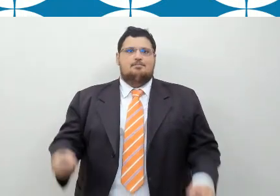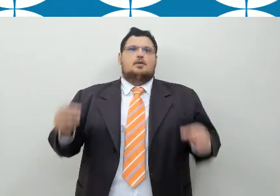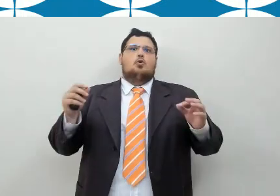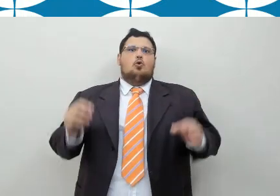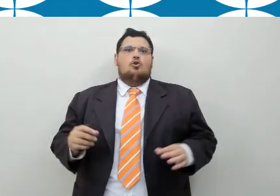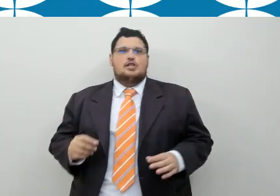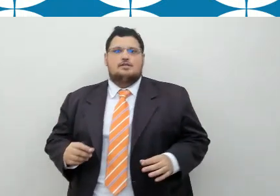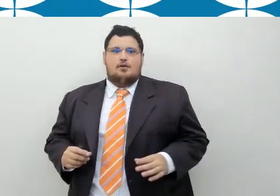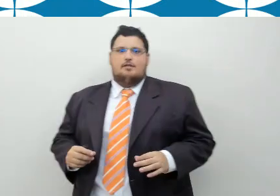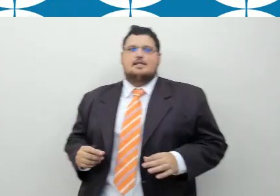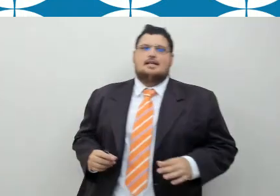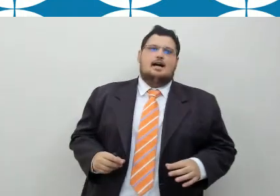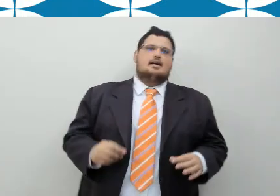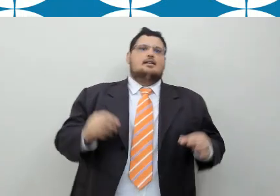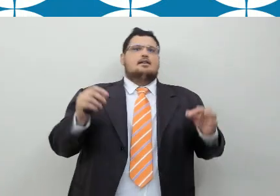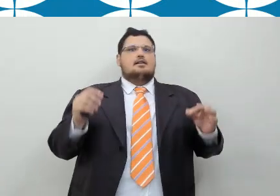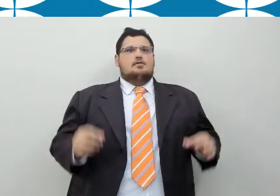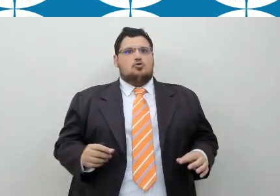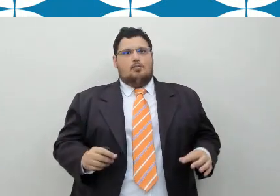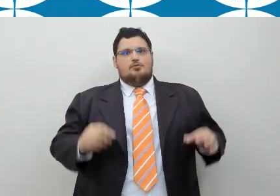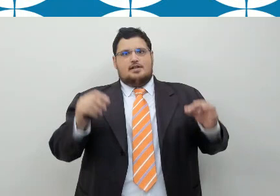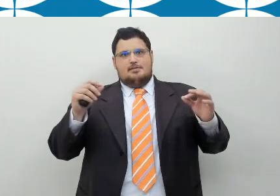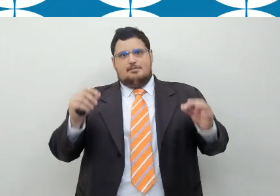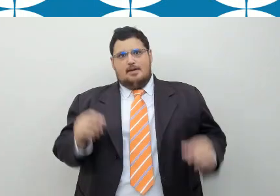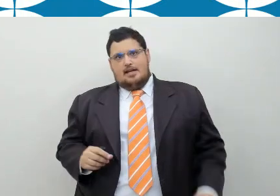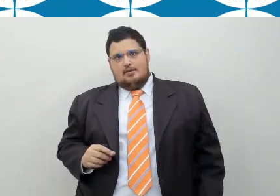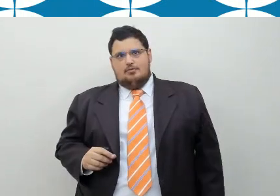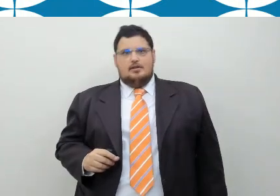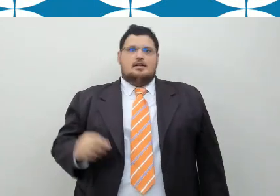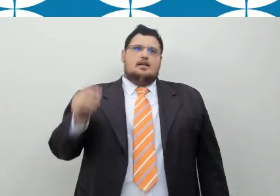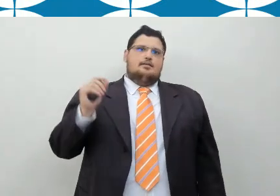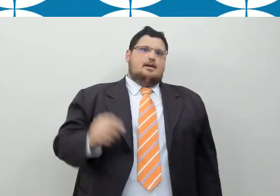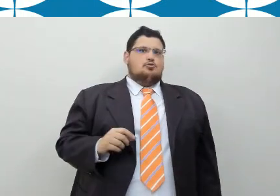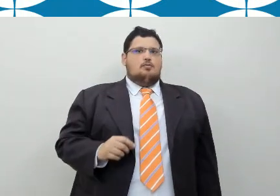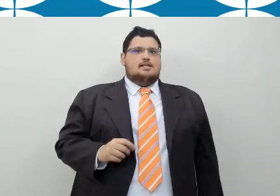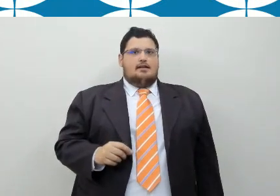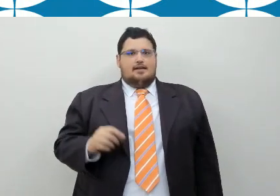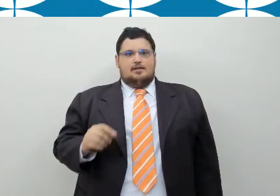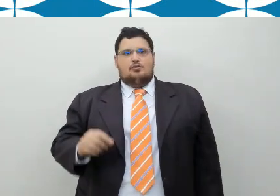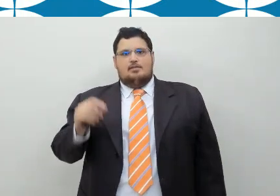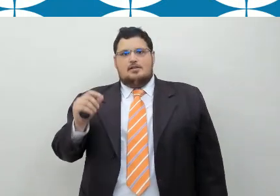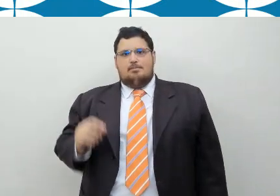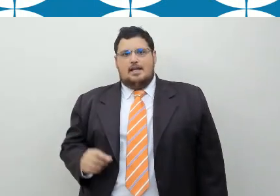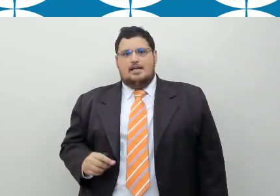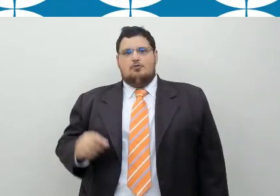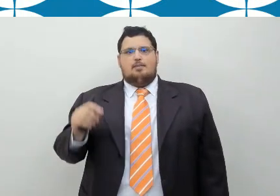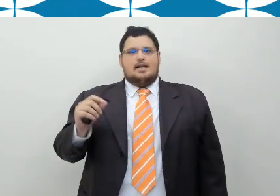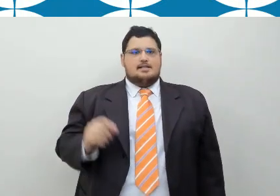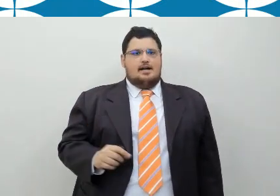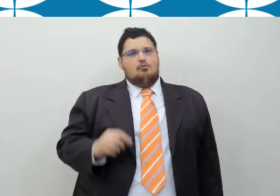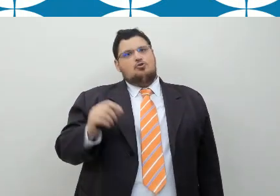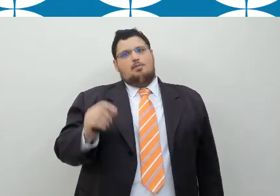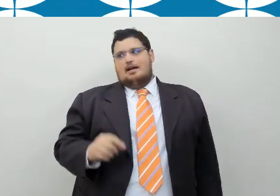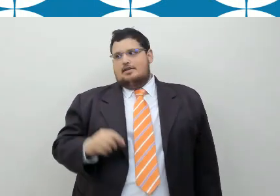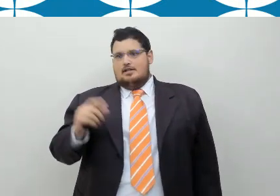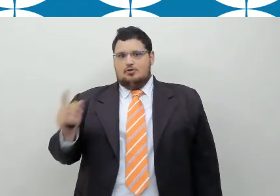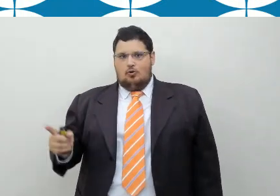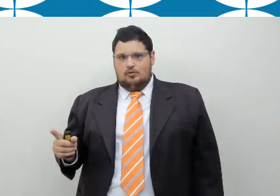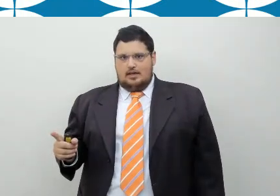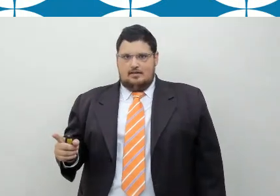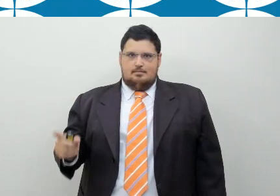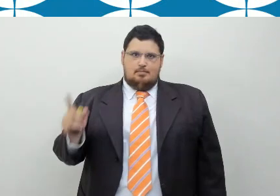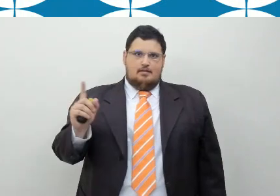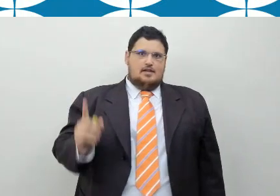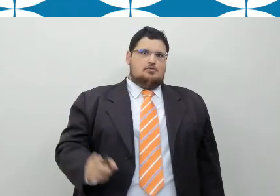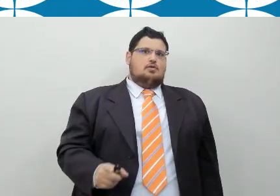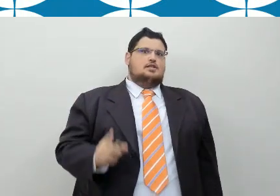matéria, hoje a gente vai conversar sobre os crimes de perigo. E vamos começar falando do crime de perigo para a saúde ou para a vida de